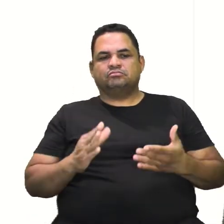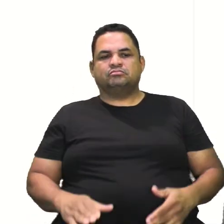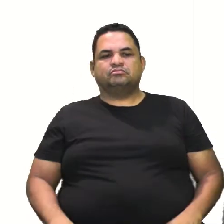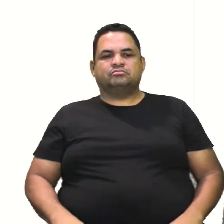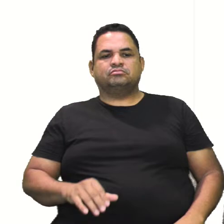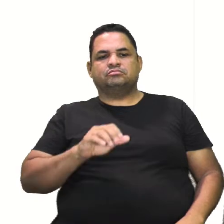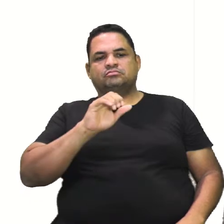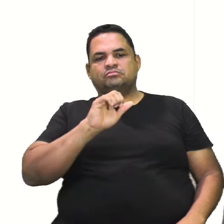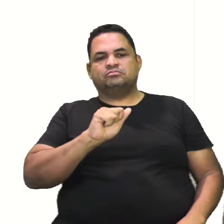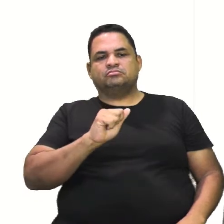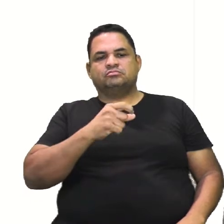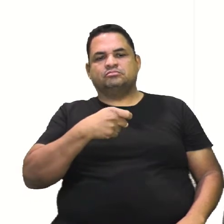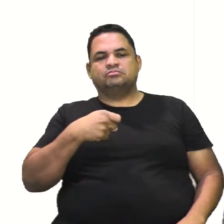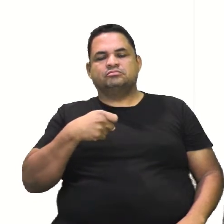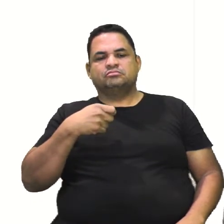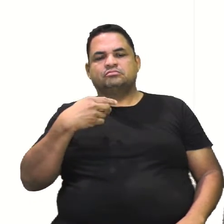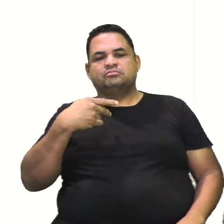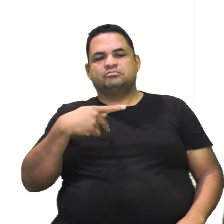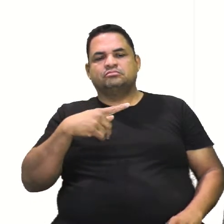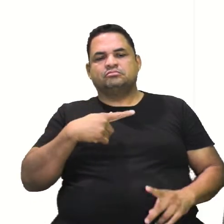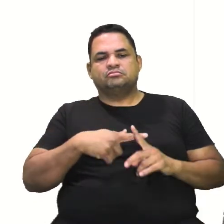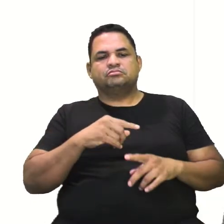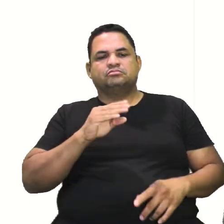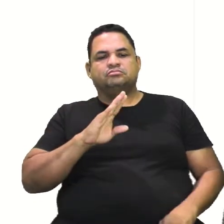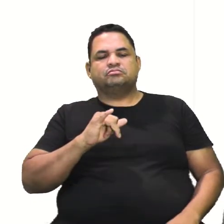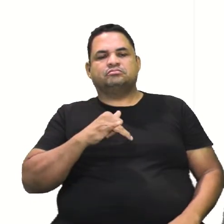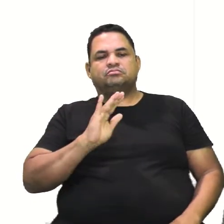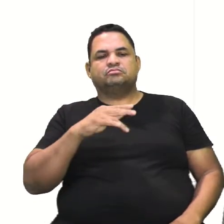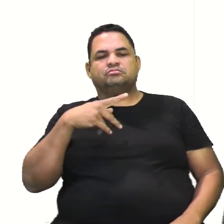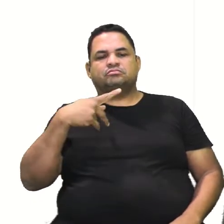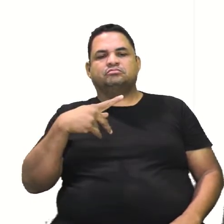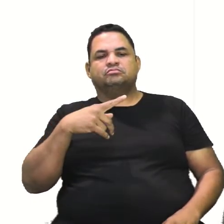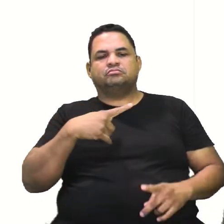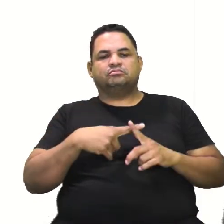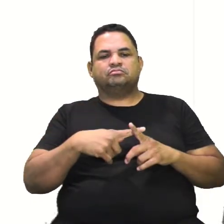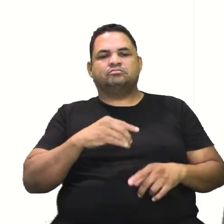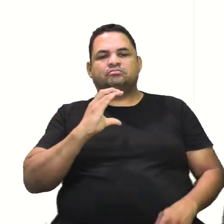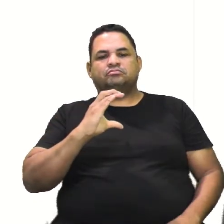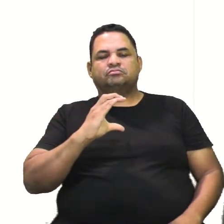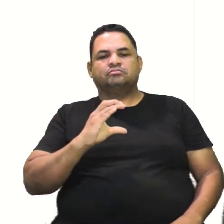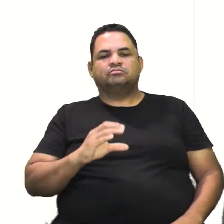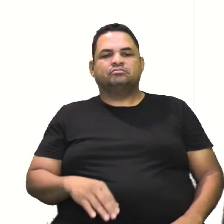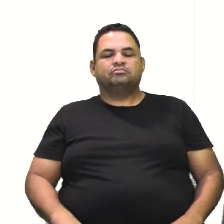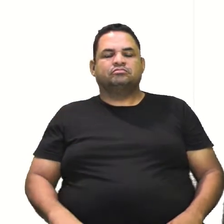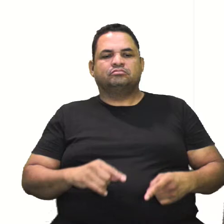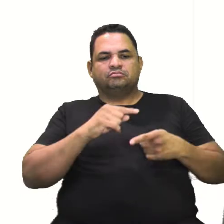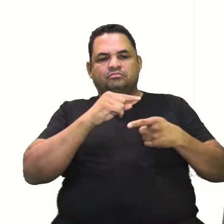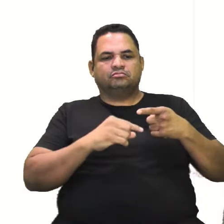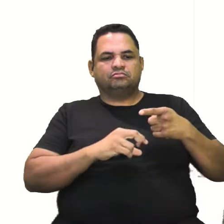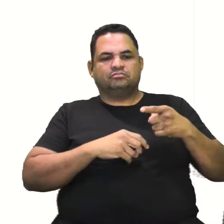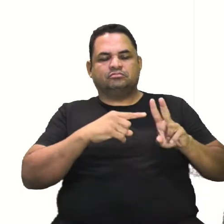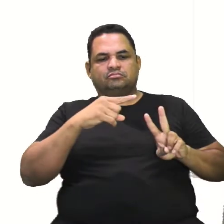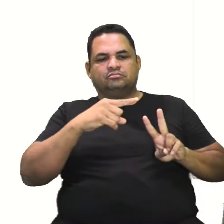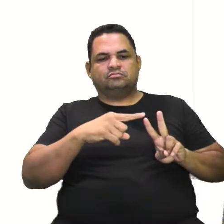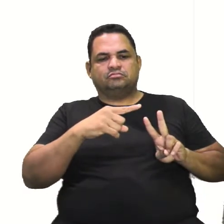né? AX do ponto mais BY do ponto mais C sobre a raiz quadrada de